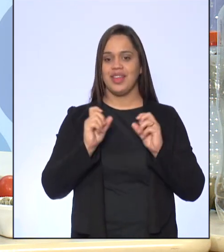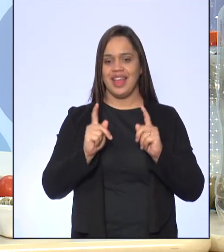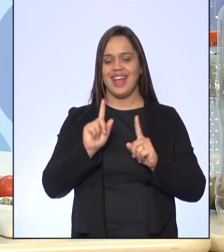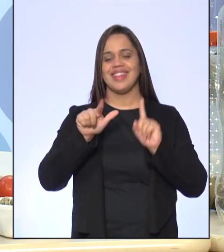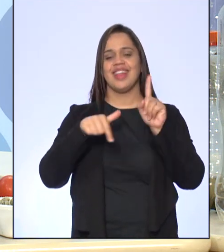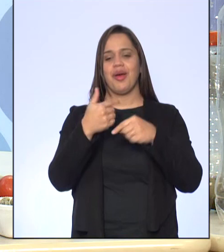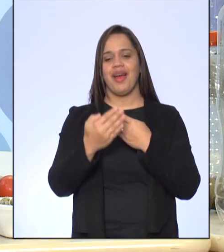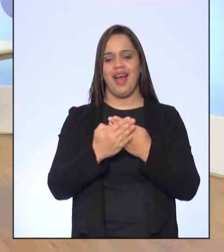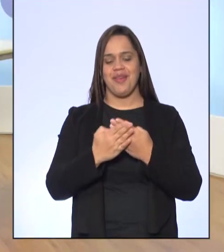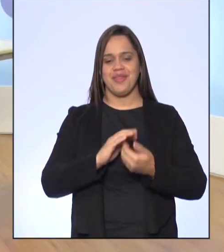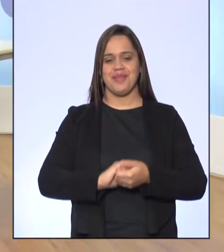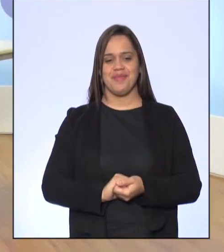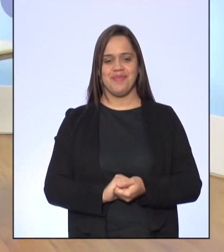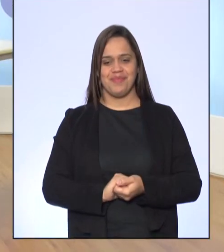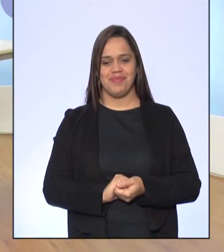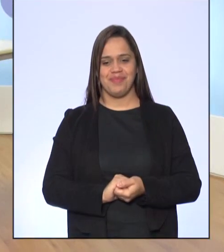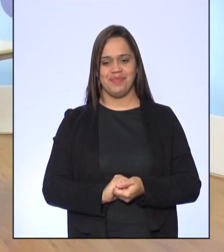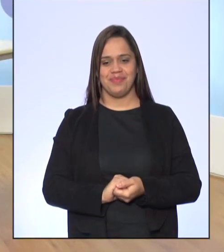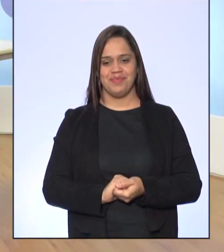a próxima.